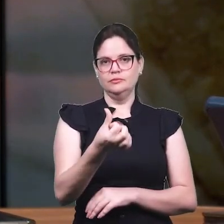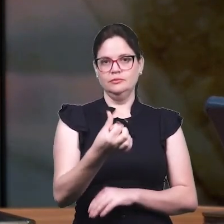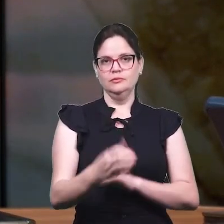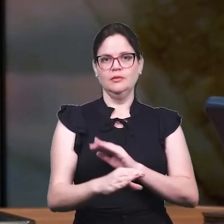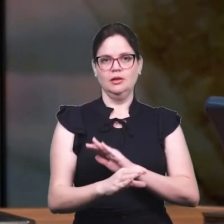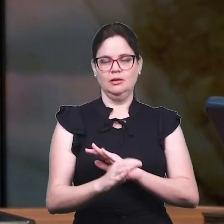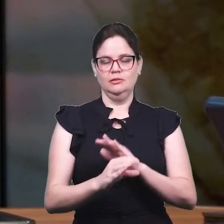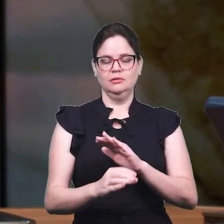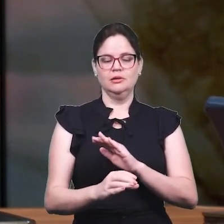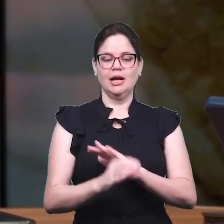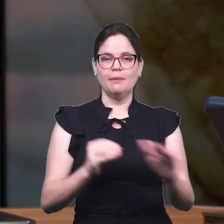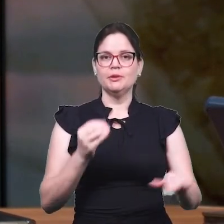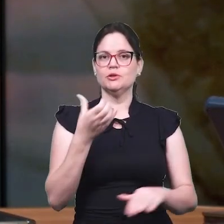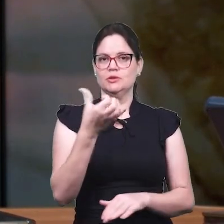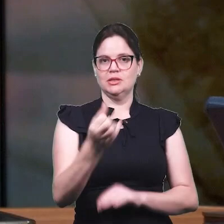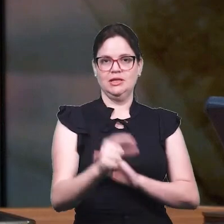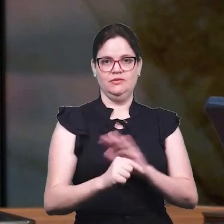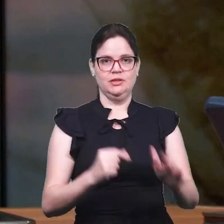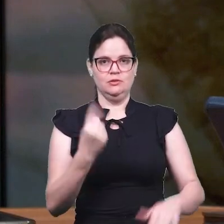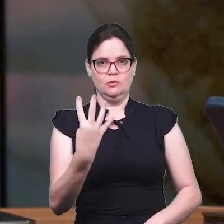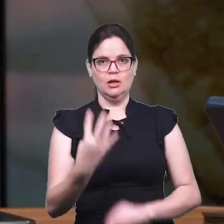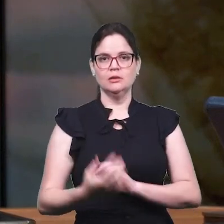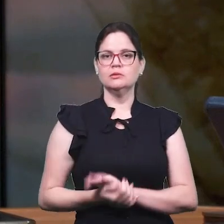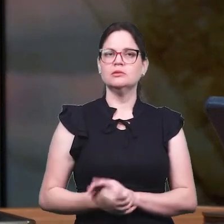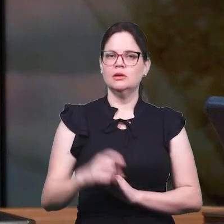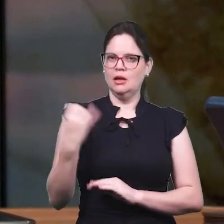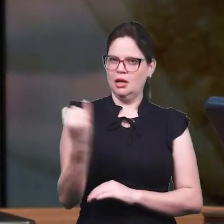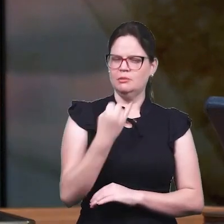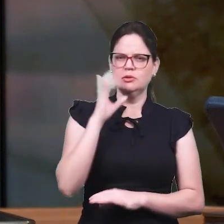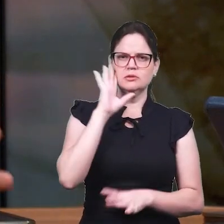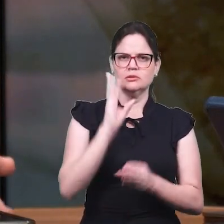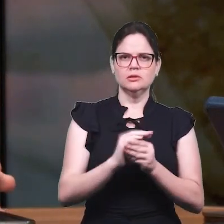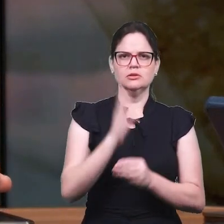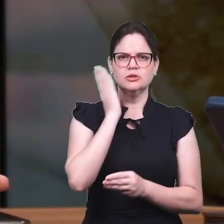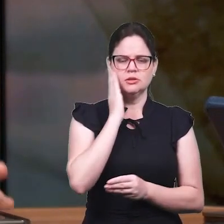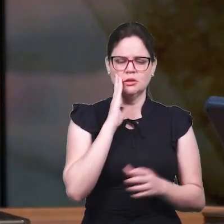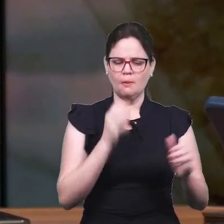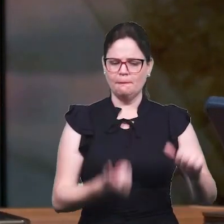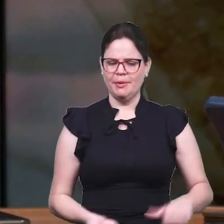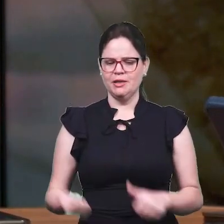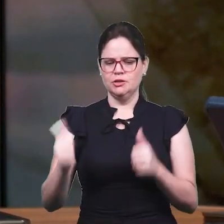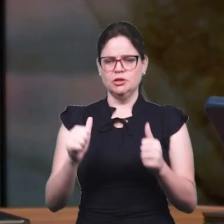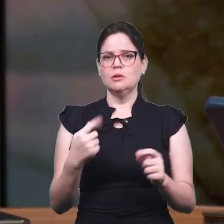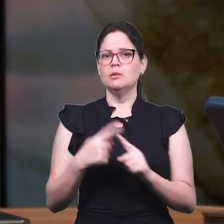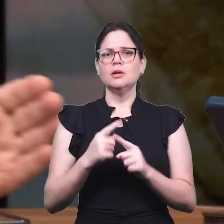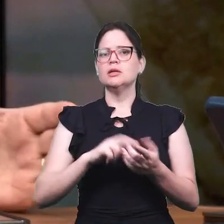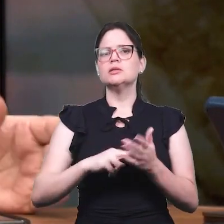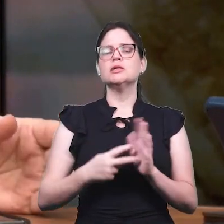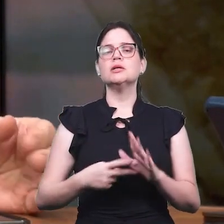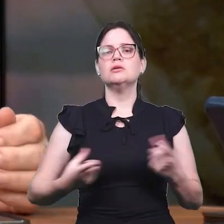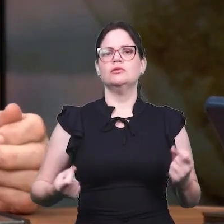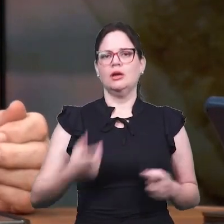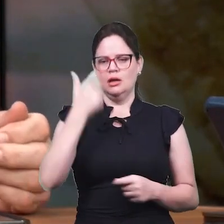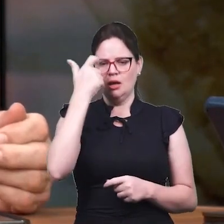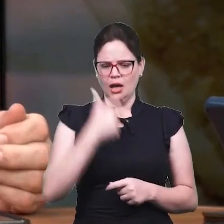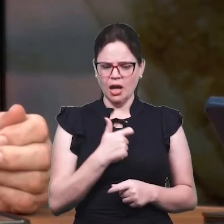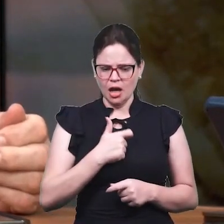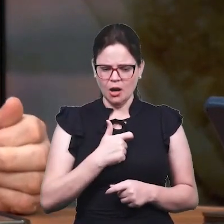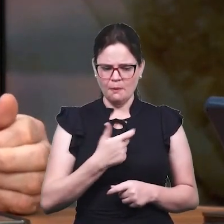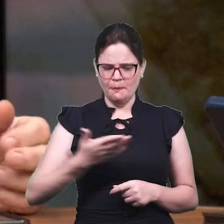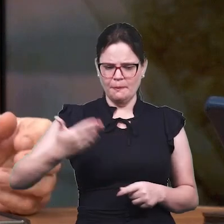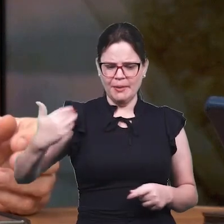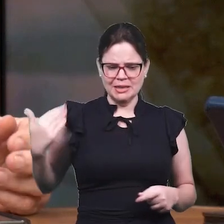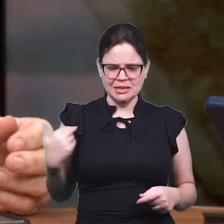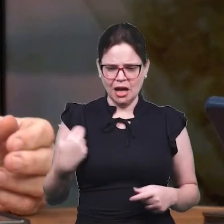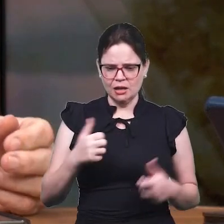sobre o batismo, ele é muito importante para entendermos o batismo, né? Que o batismo é uma morte do velho